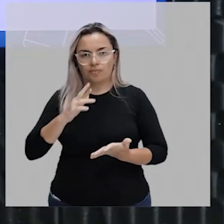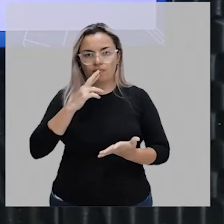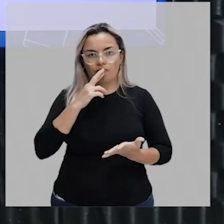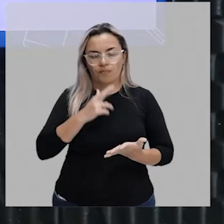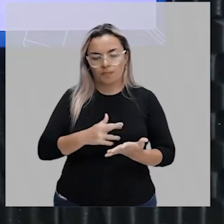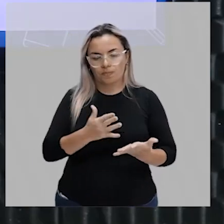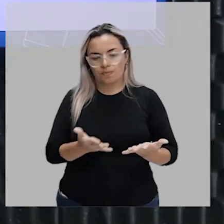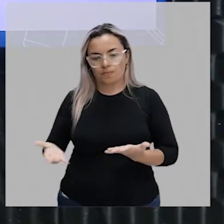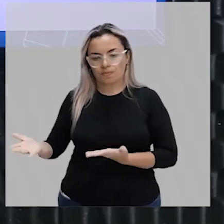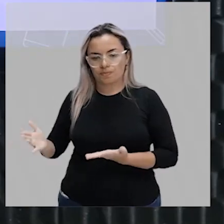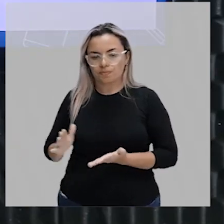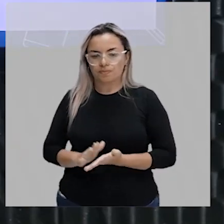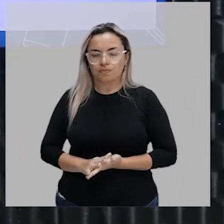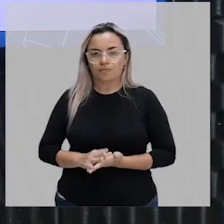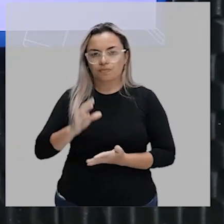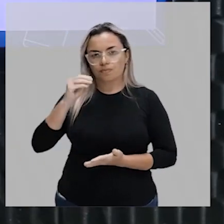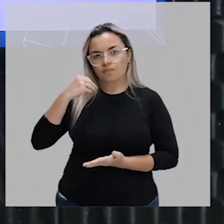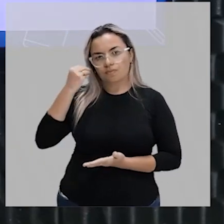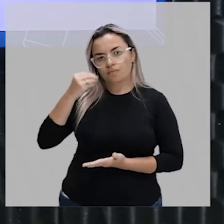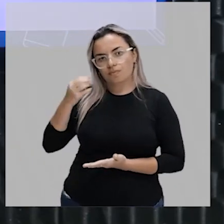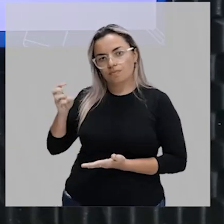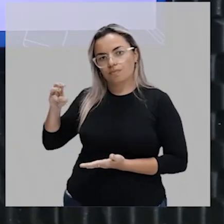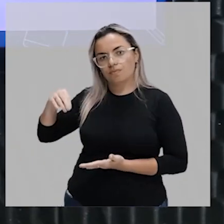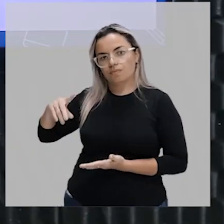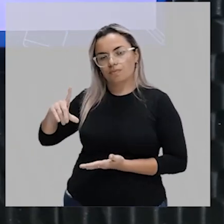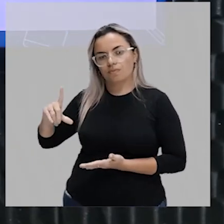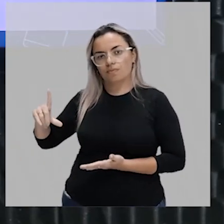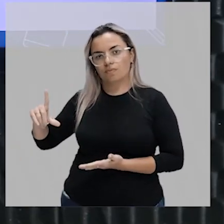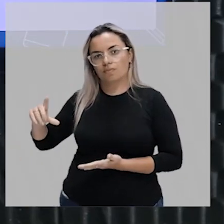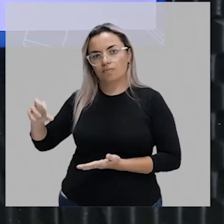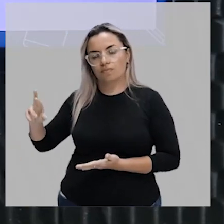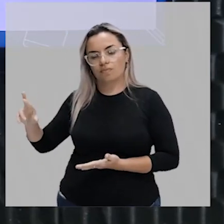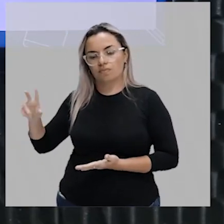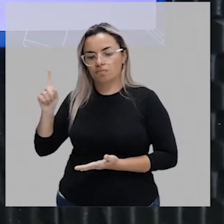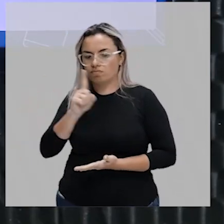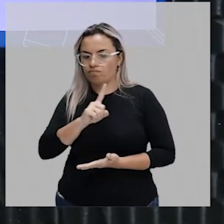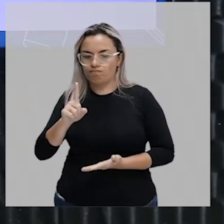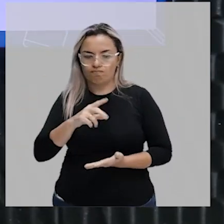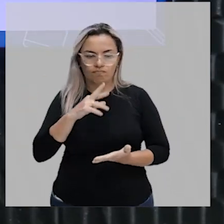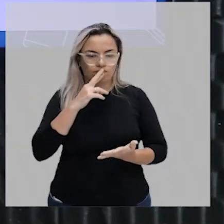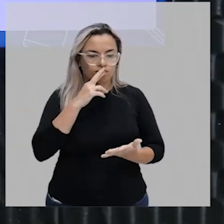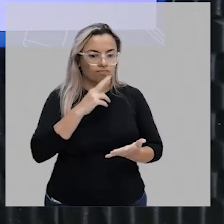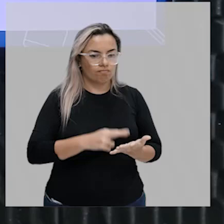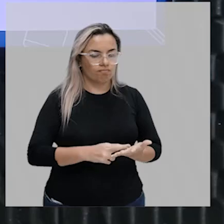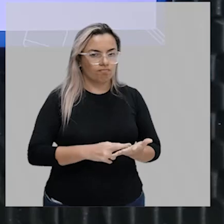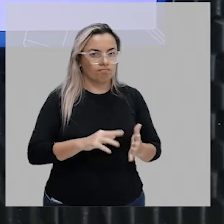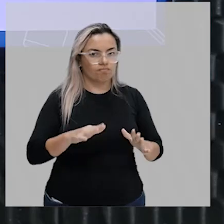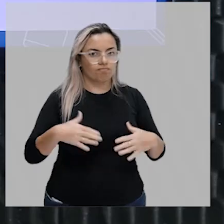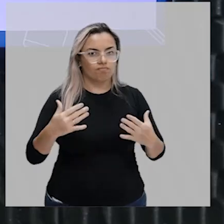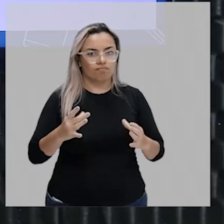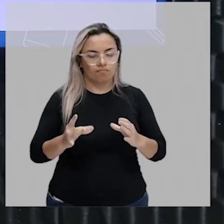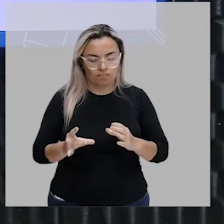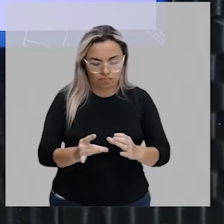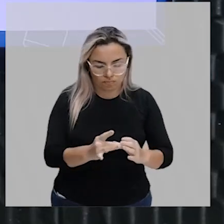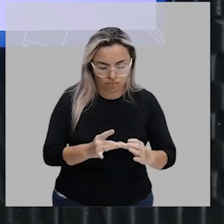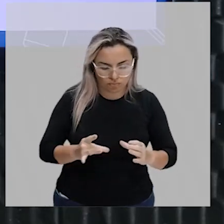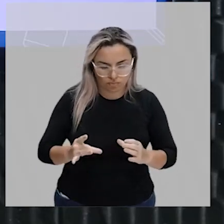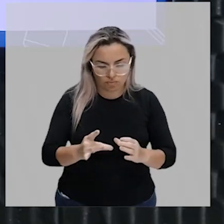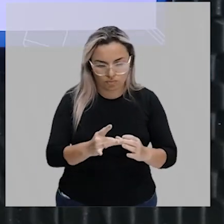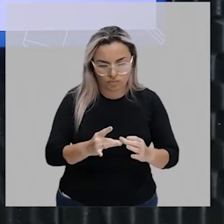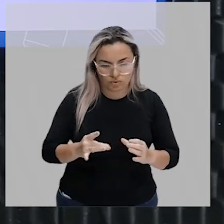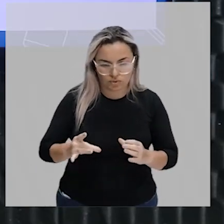obtidos por Stanley Miller e o seu colega, né? Eles não respondem como foram formados essas substâncias aqui,